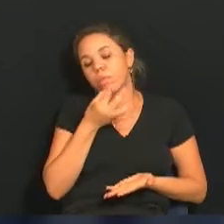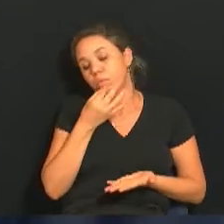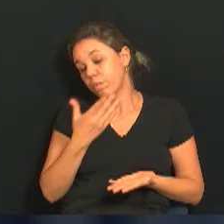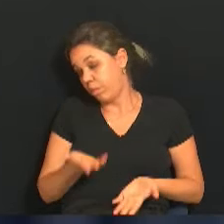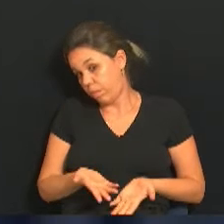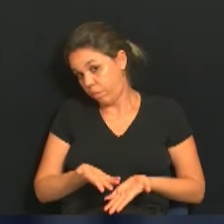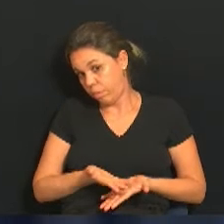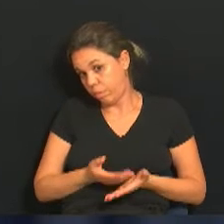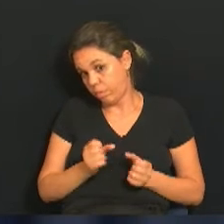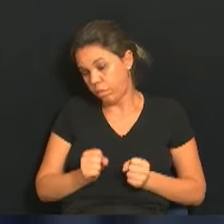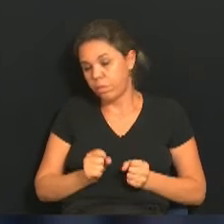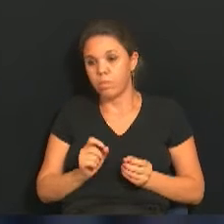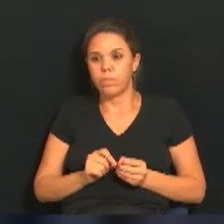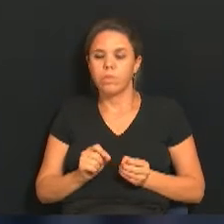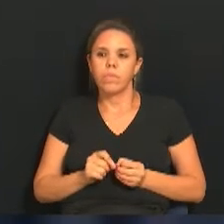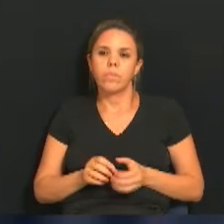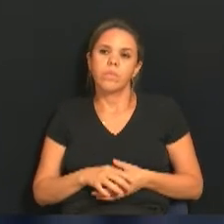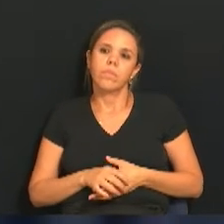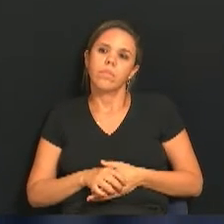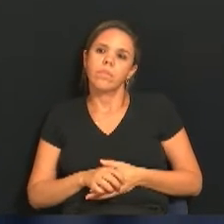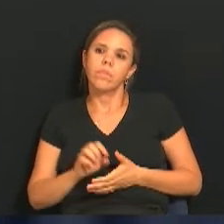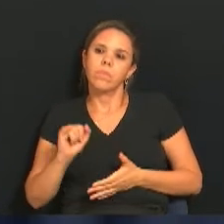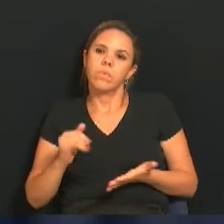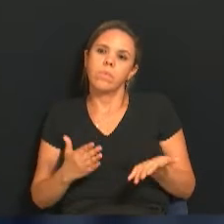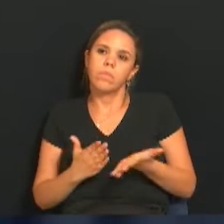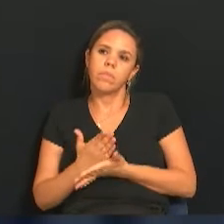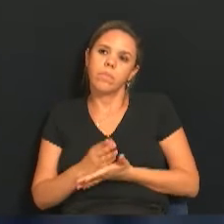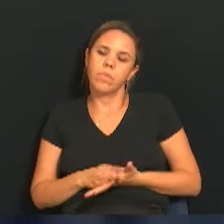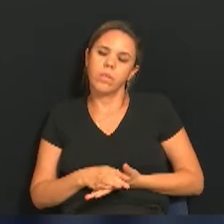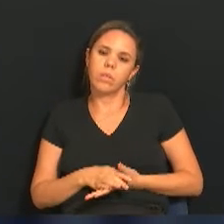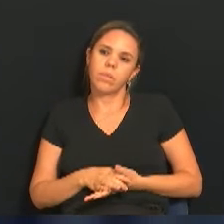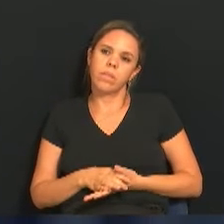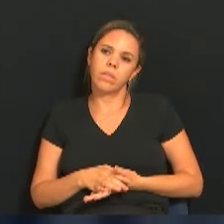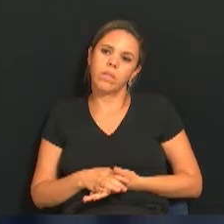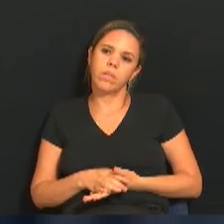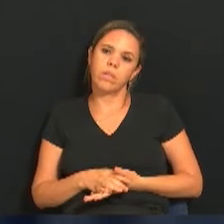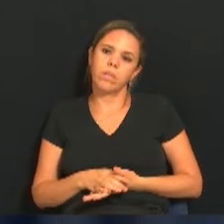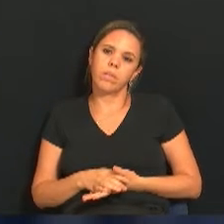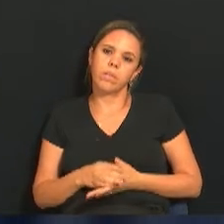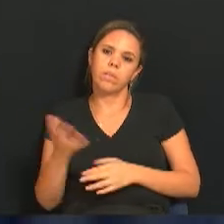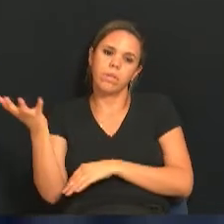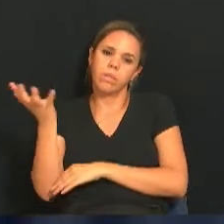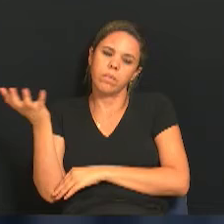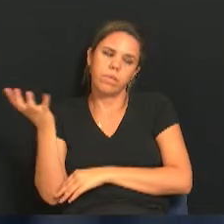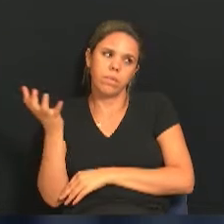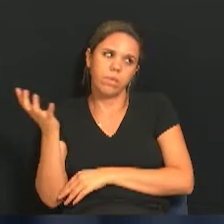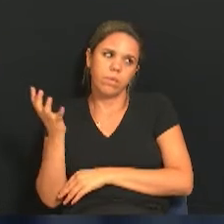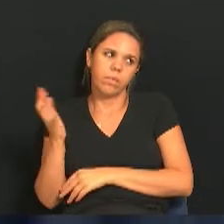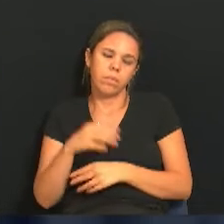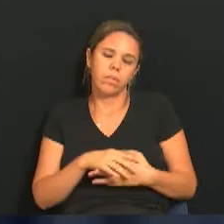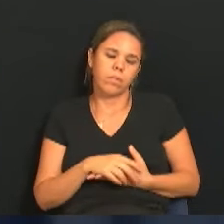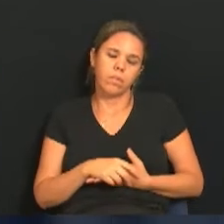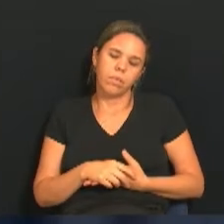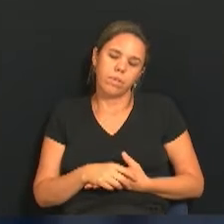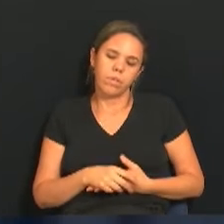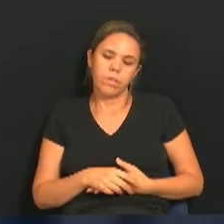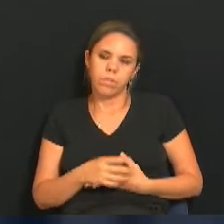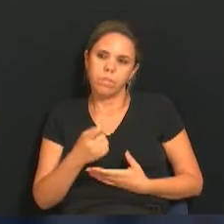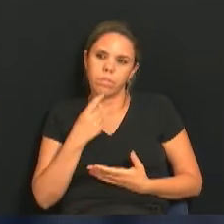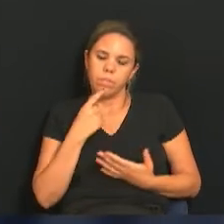o que poderíamos estar fazendo, caso ele eleito, com os moradores de rua da cidade de